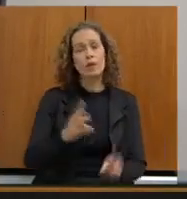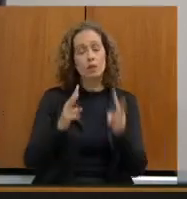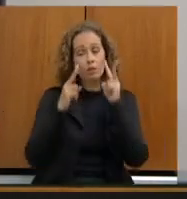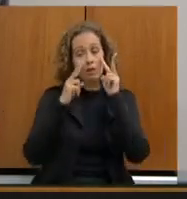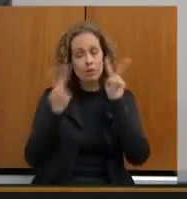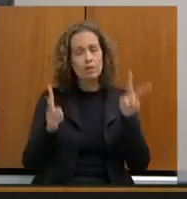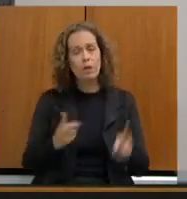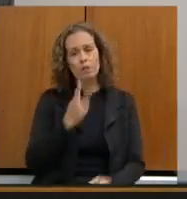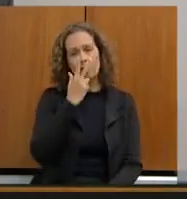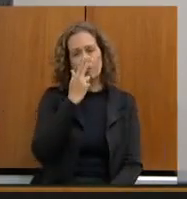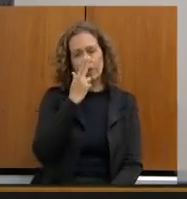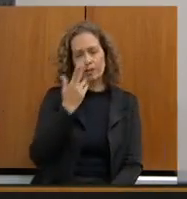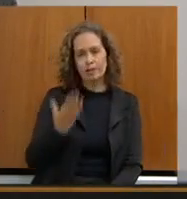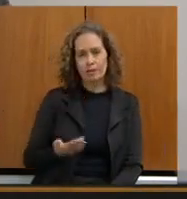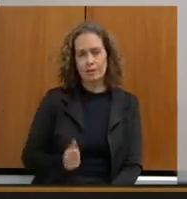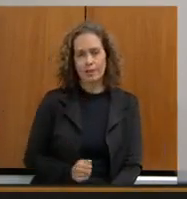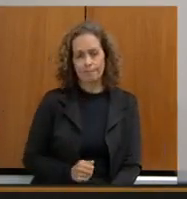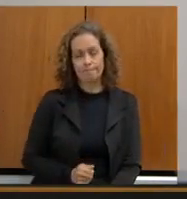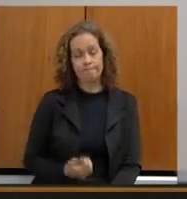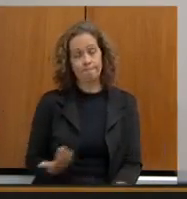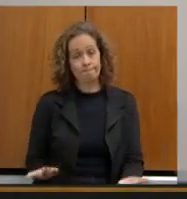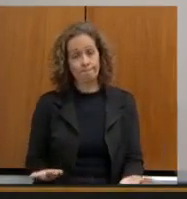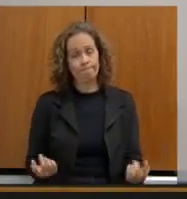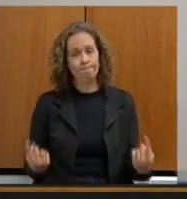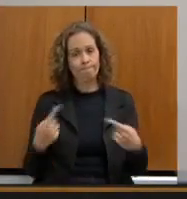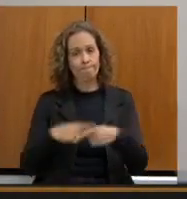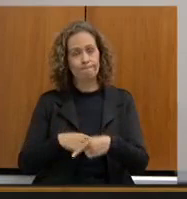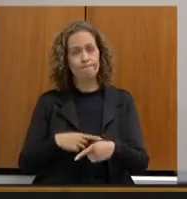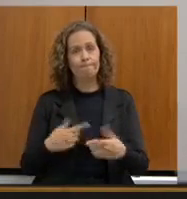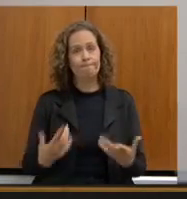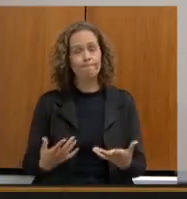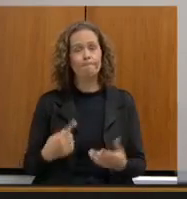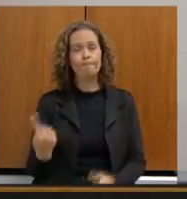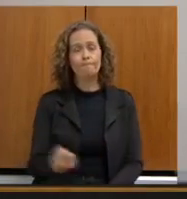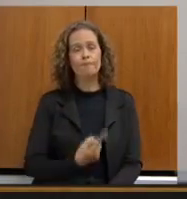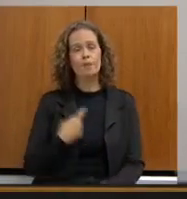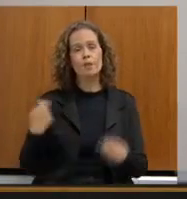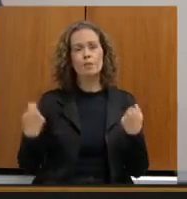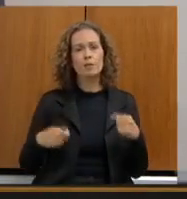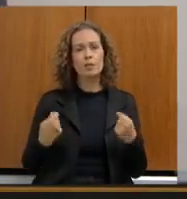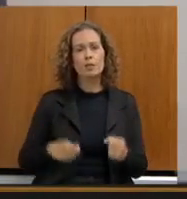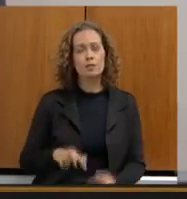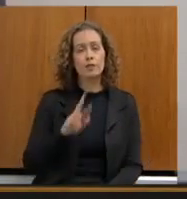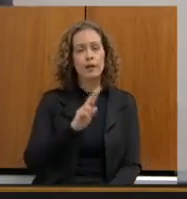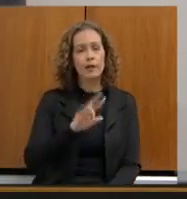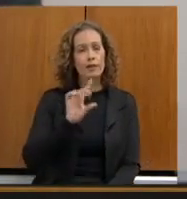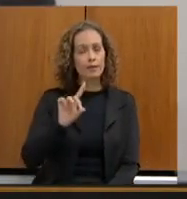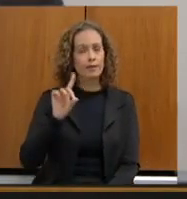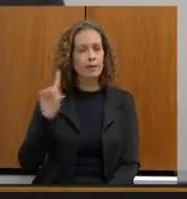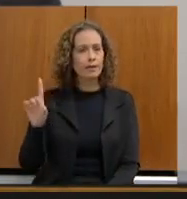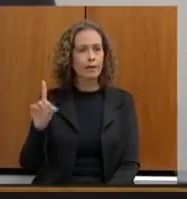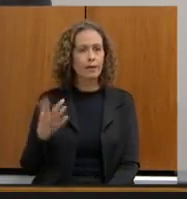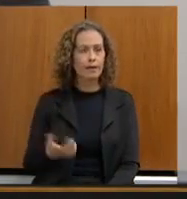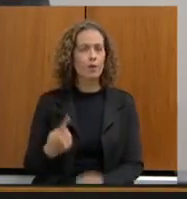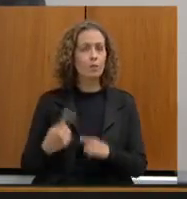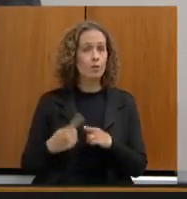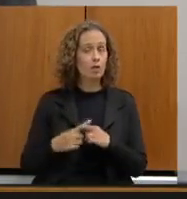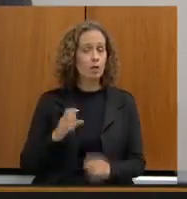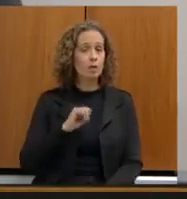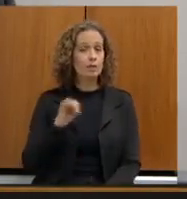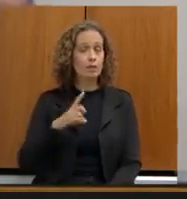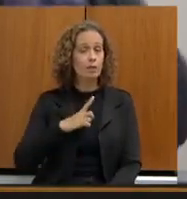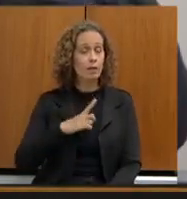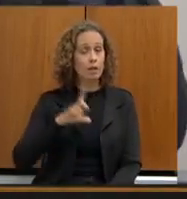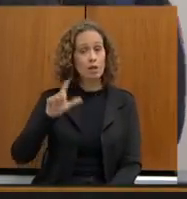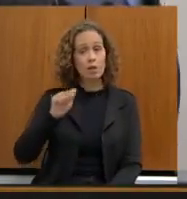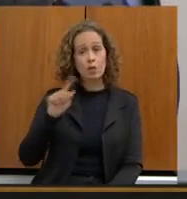ao invés de mais ataques a visão criar mais RD de que se nós temos hoje o